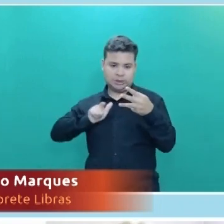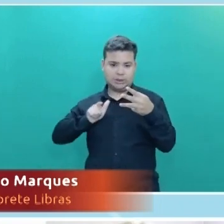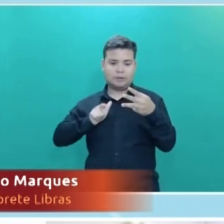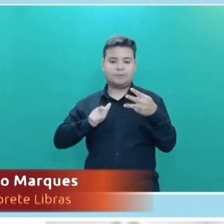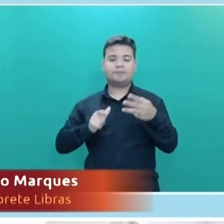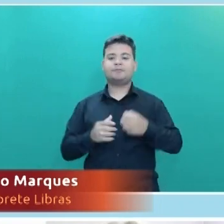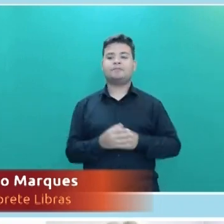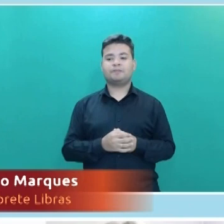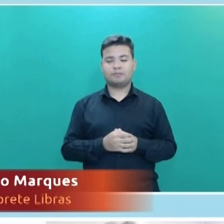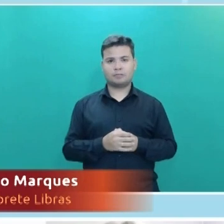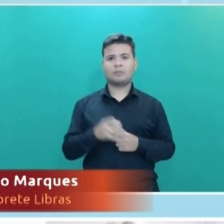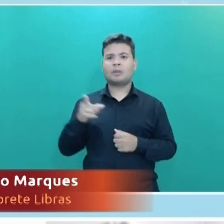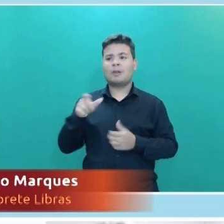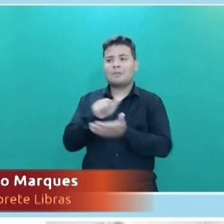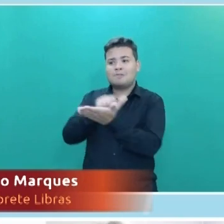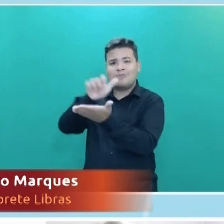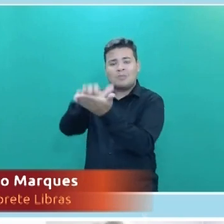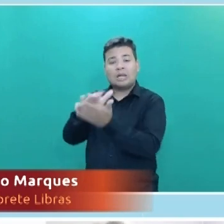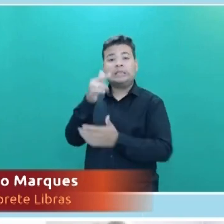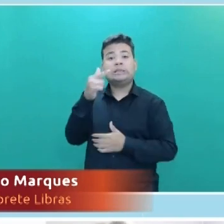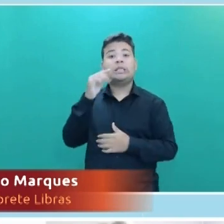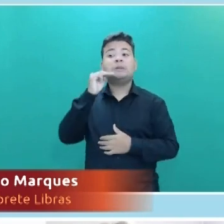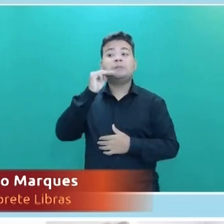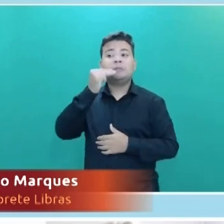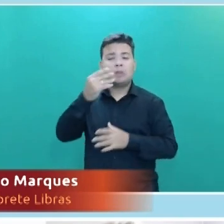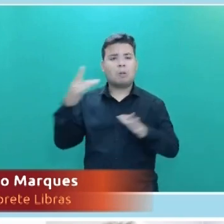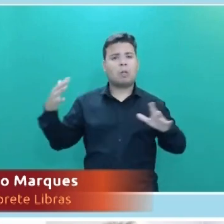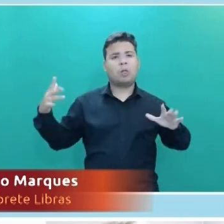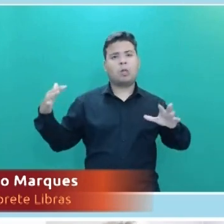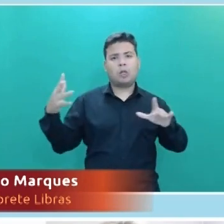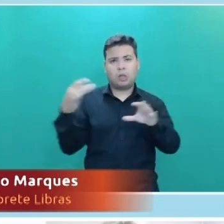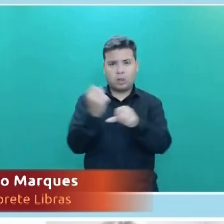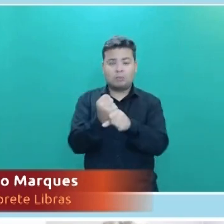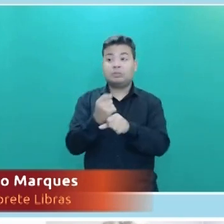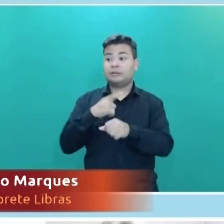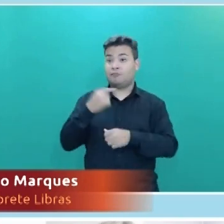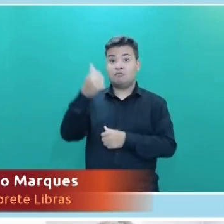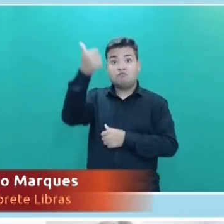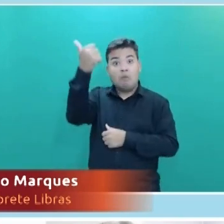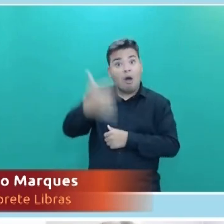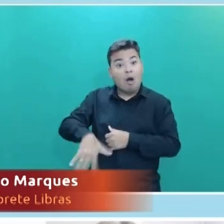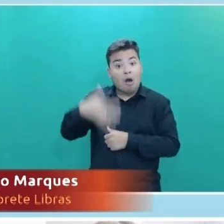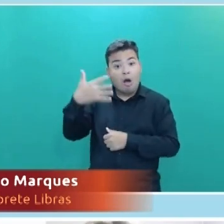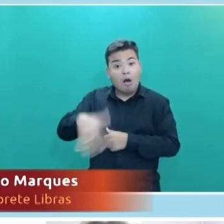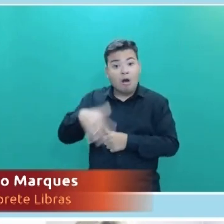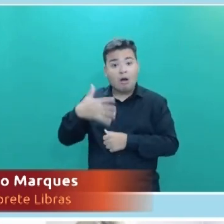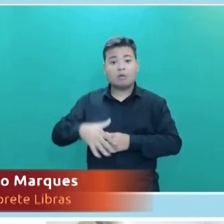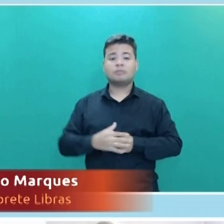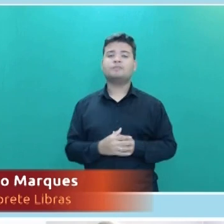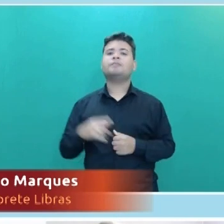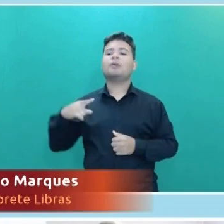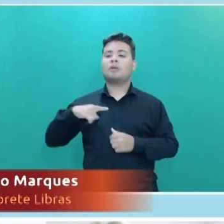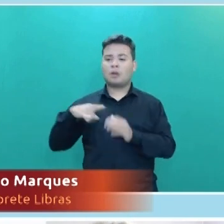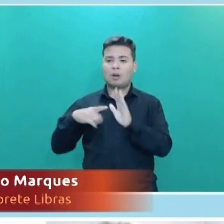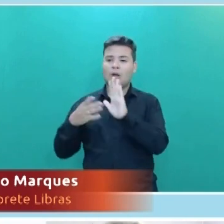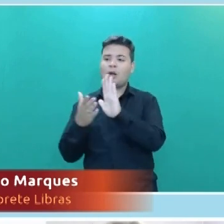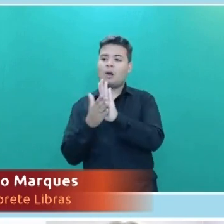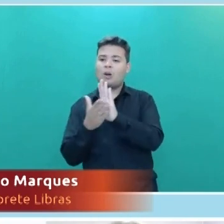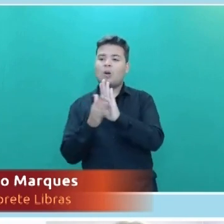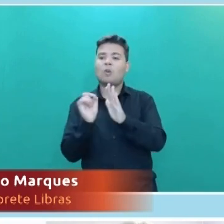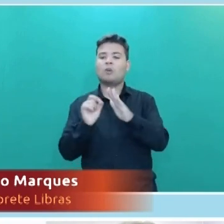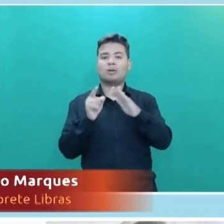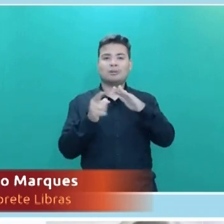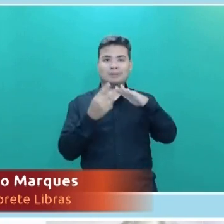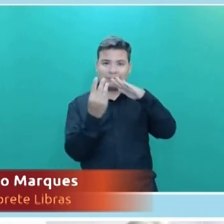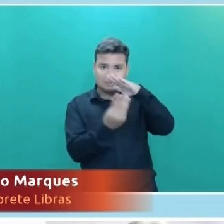ficar em 7 milhões. Então, são valores bem altos. E foi proposto fazer essa empresa terceirizada um termo de